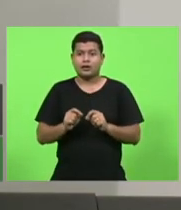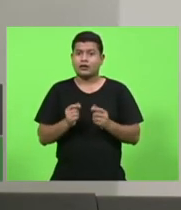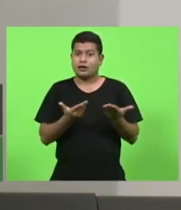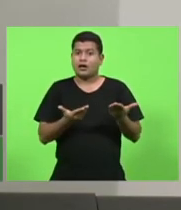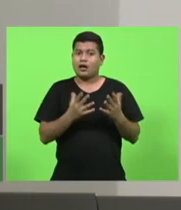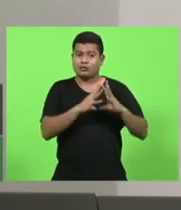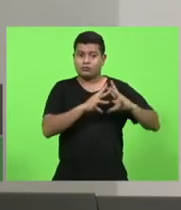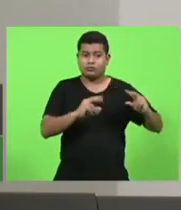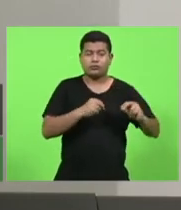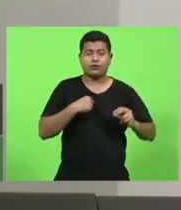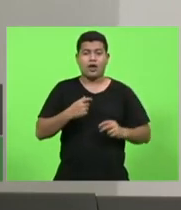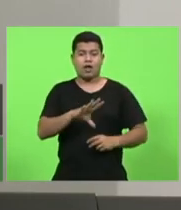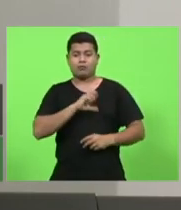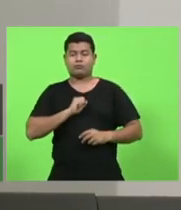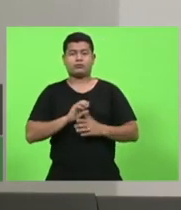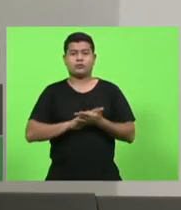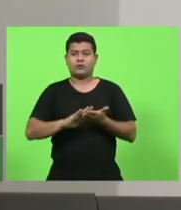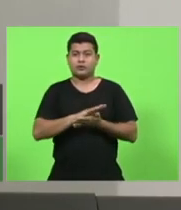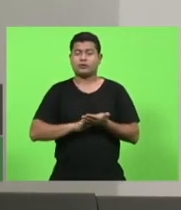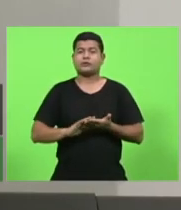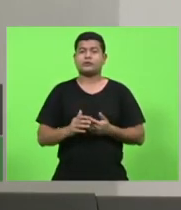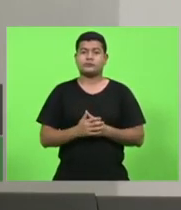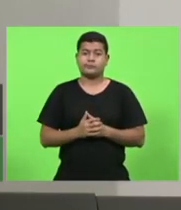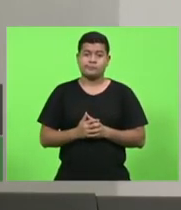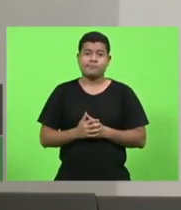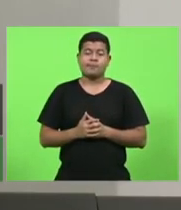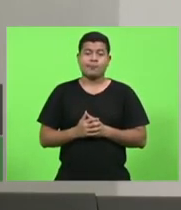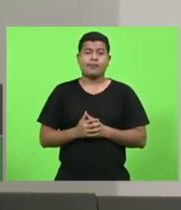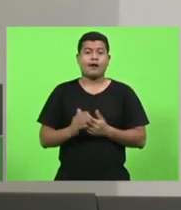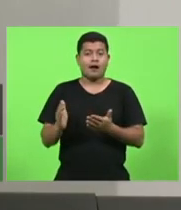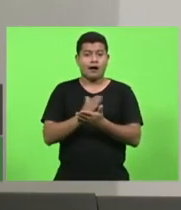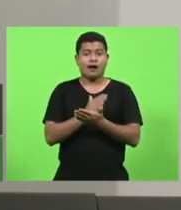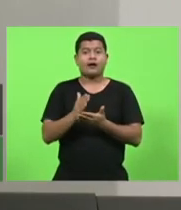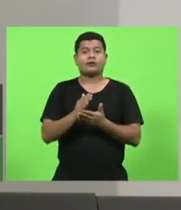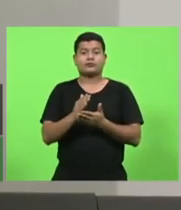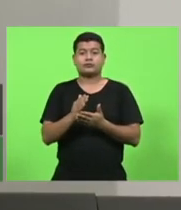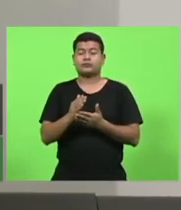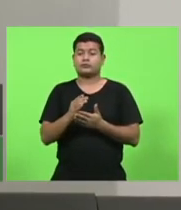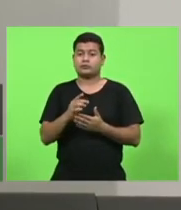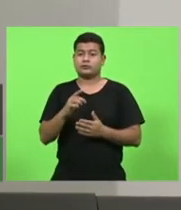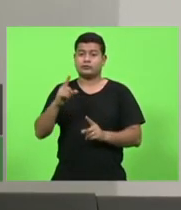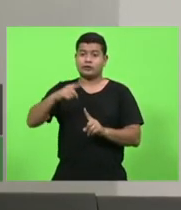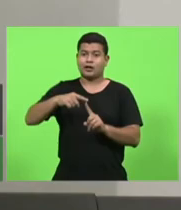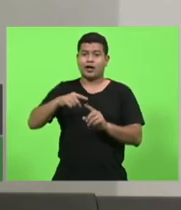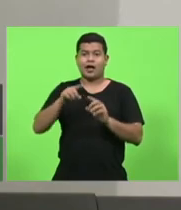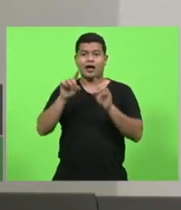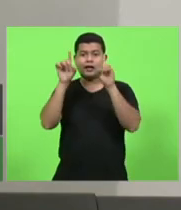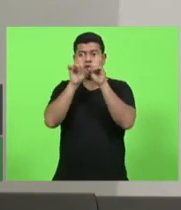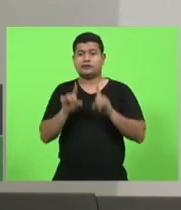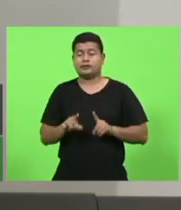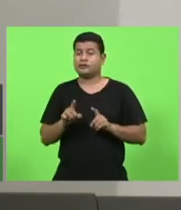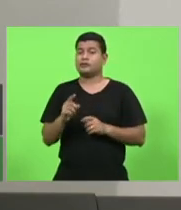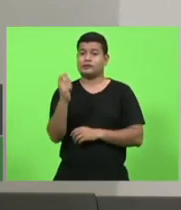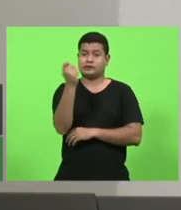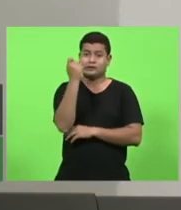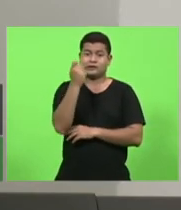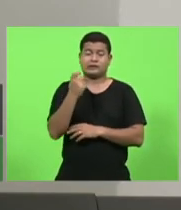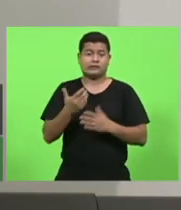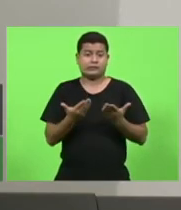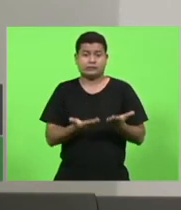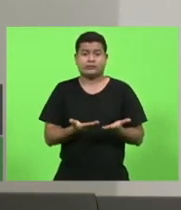com alguns tipos de deficiência, muitas vezes grave, com necessidade, inclusive,